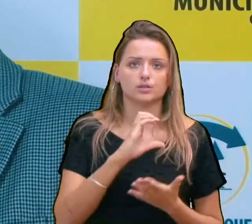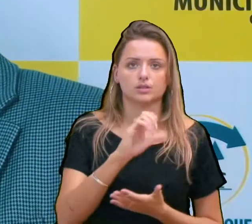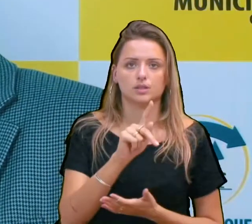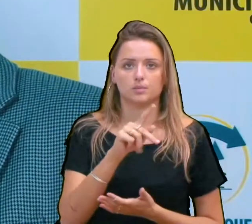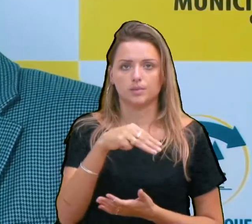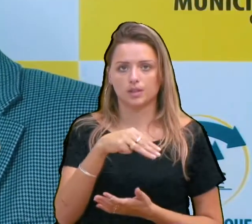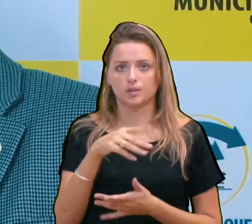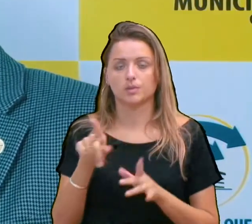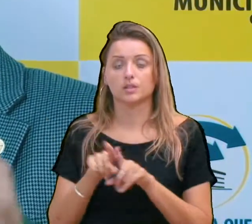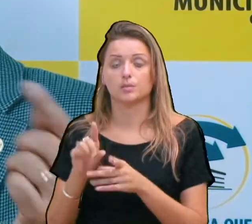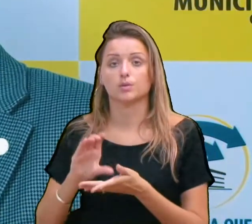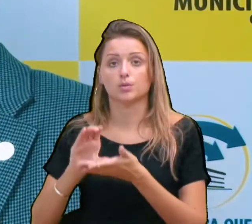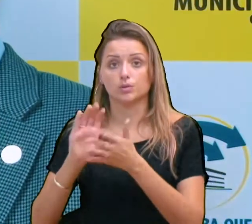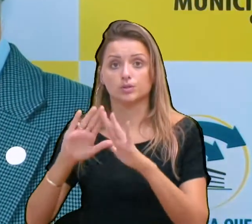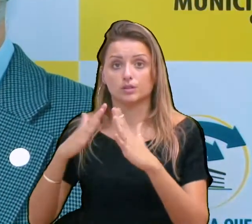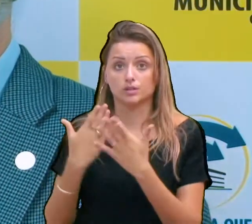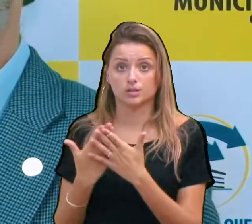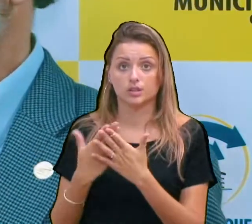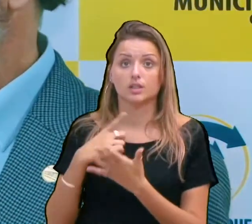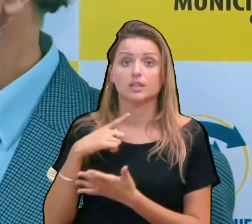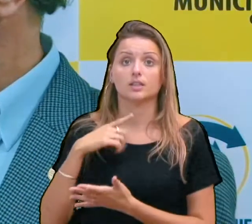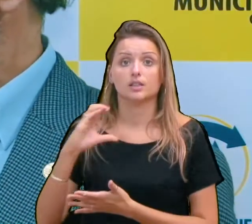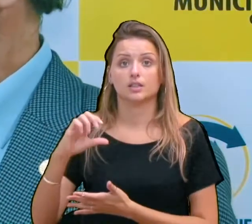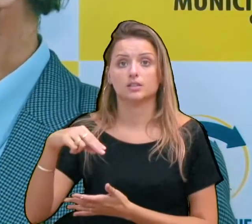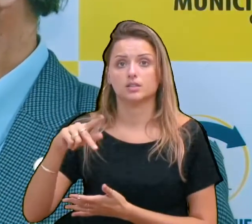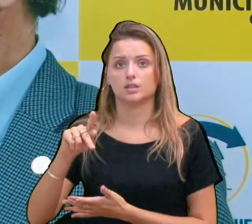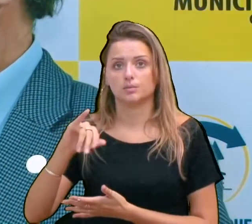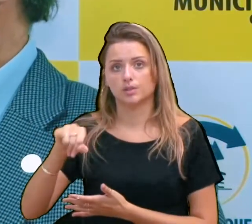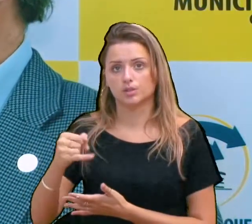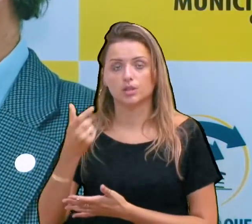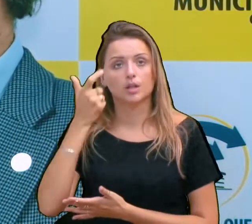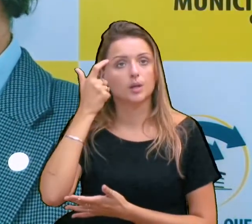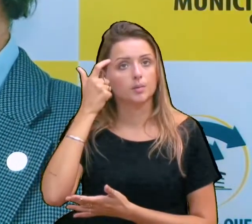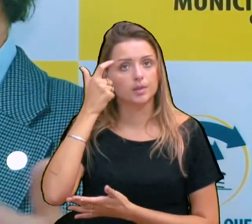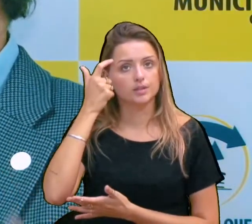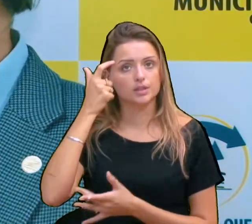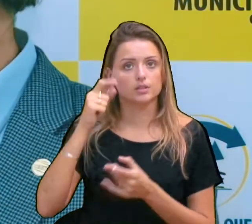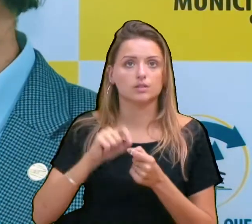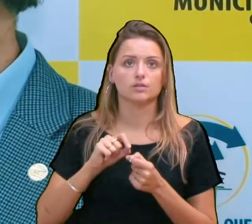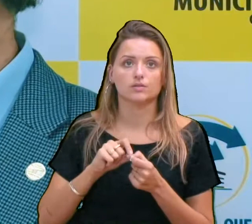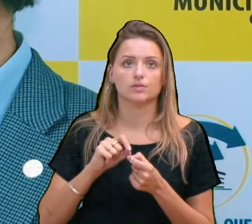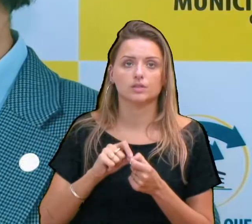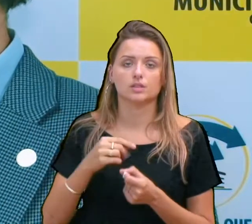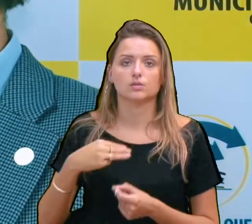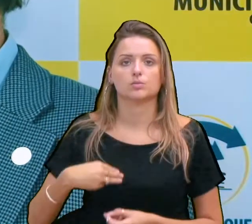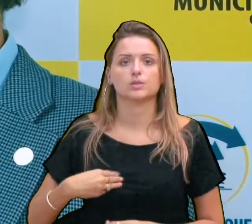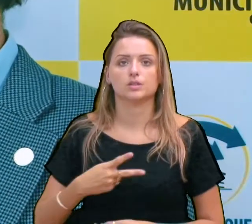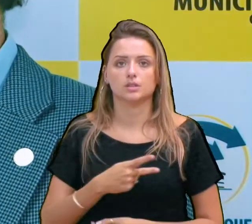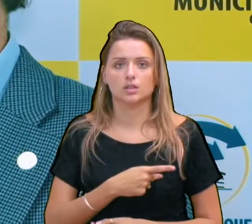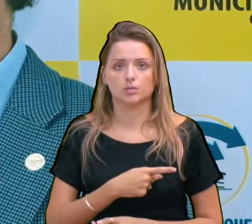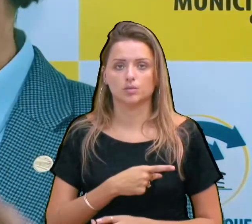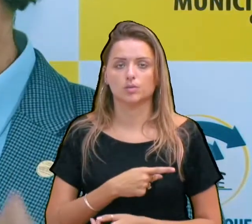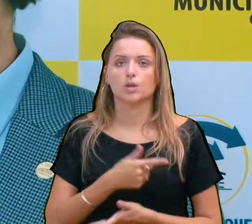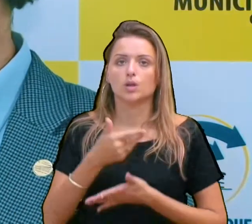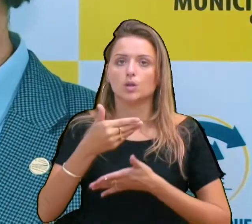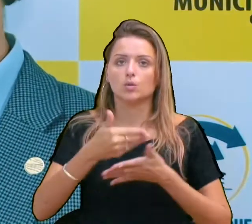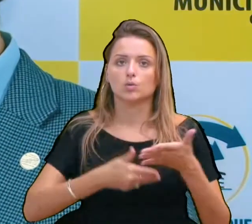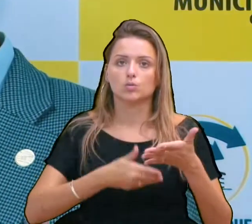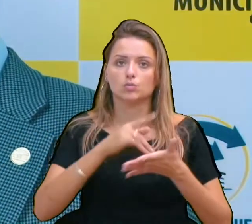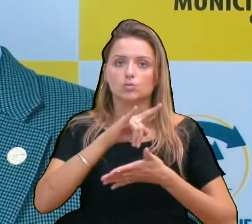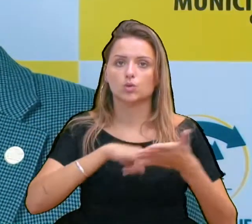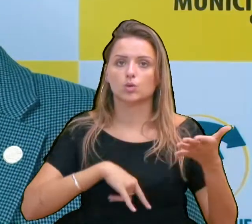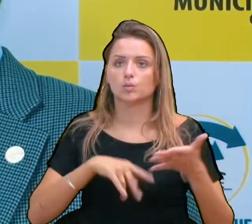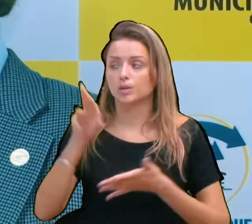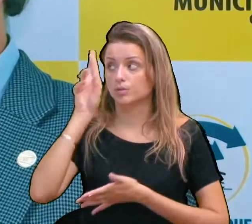e o Conselho Escolar, que tem CNPJ, elas estão pensando em entrar no Ministério Público com uma liminar para que a